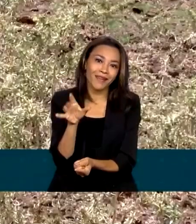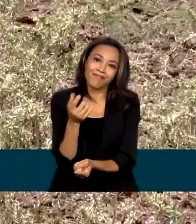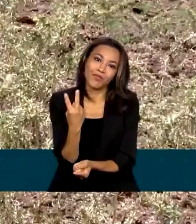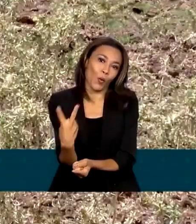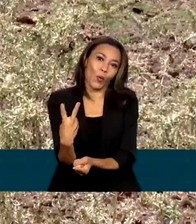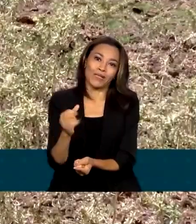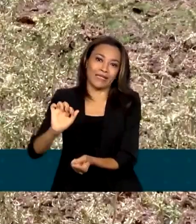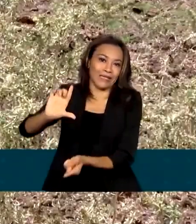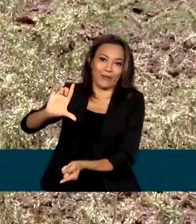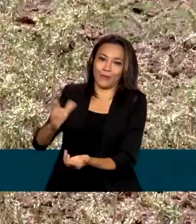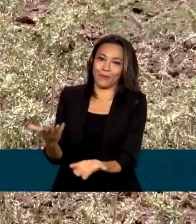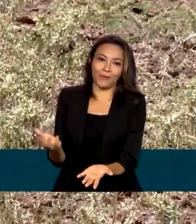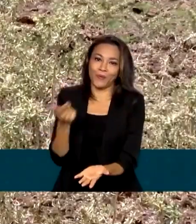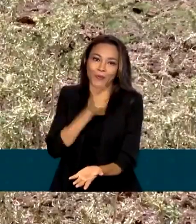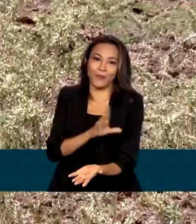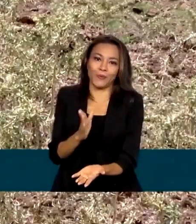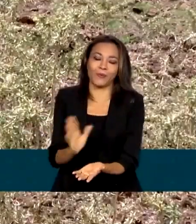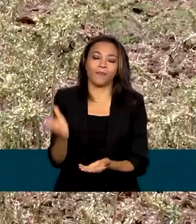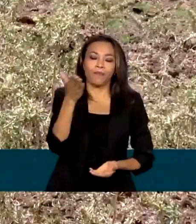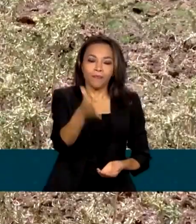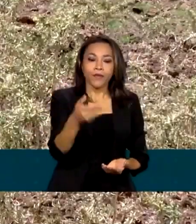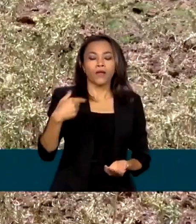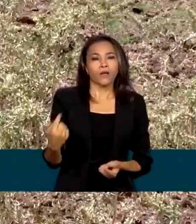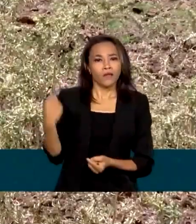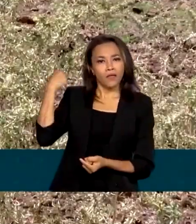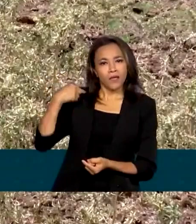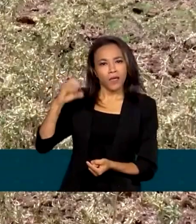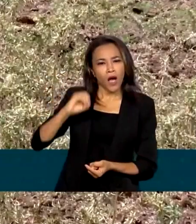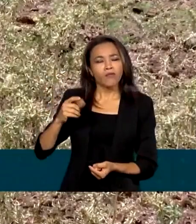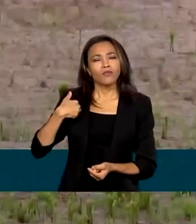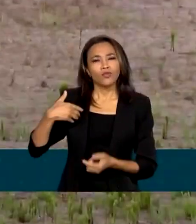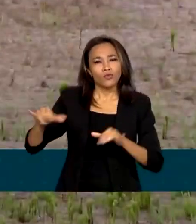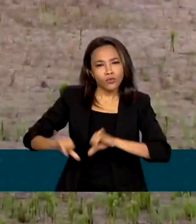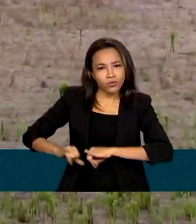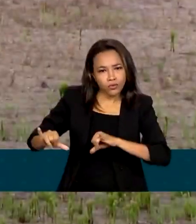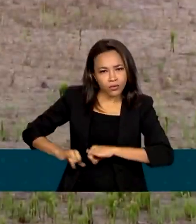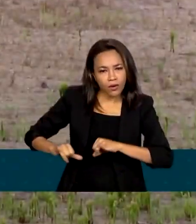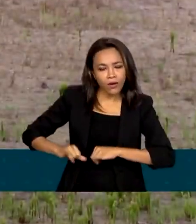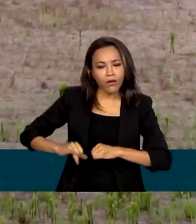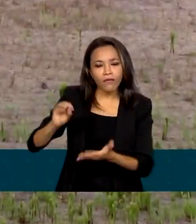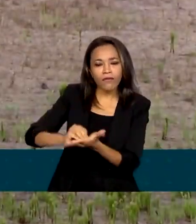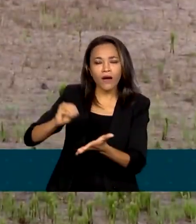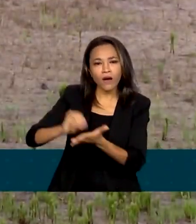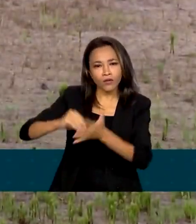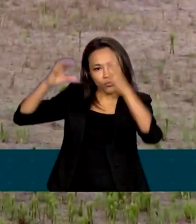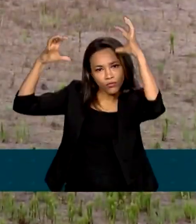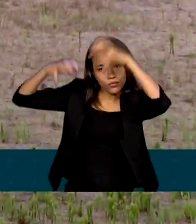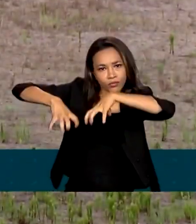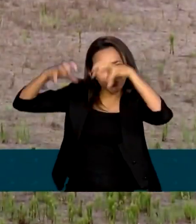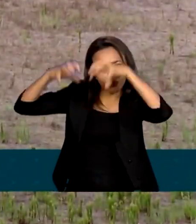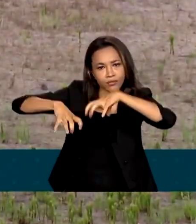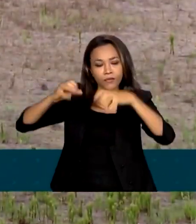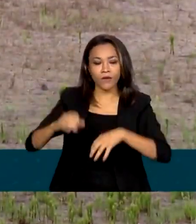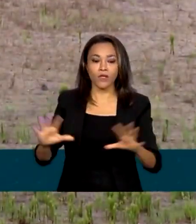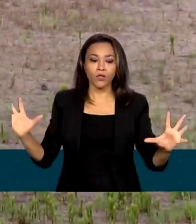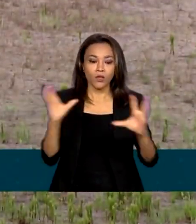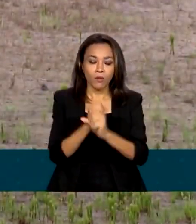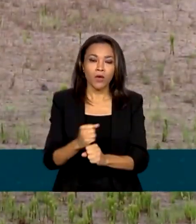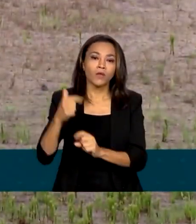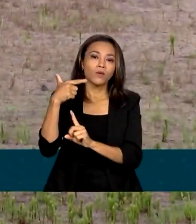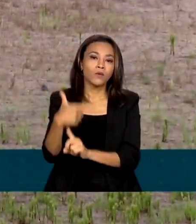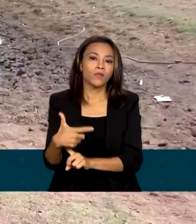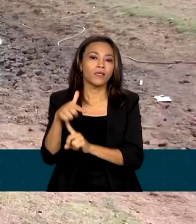mais. Desde novembro, o Rio Grande do Sul sofre com a falta de chuvas. Ao todo, 272